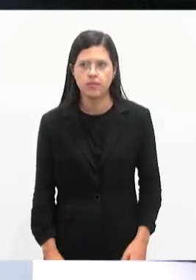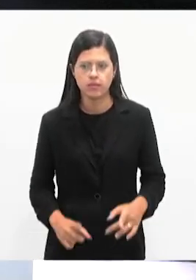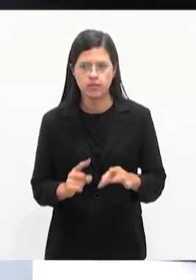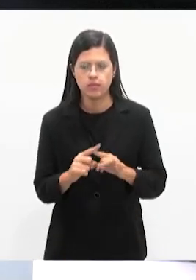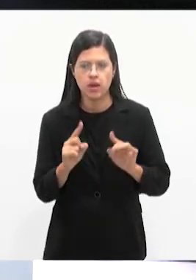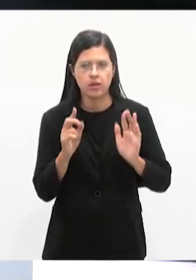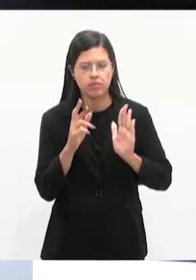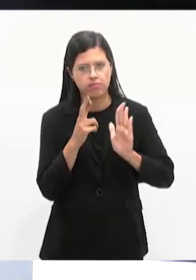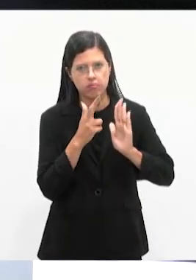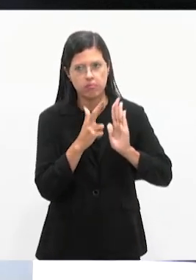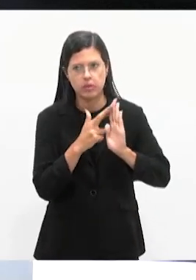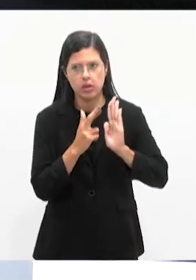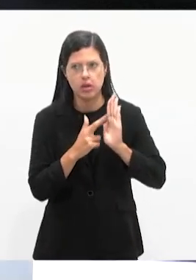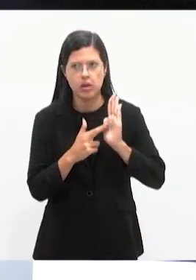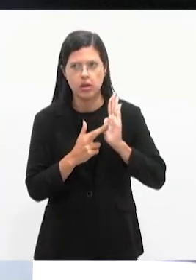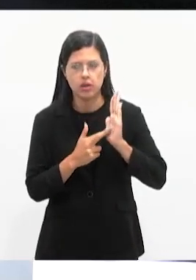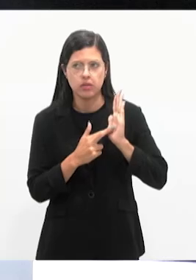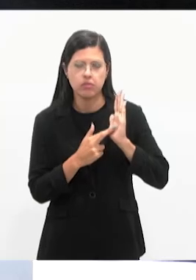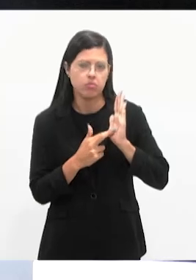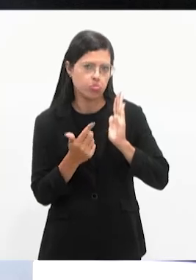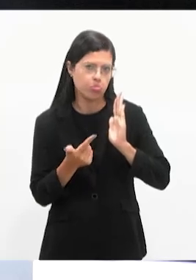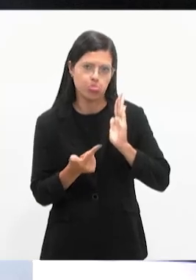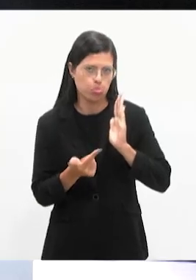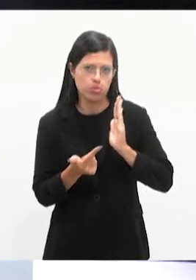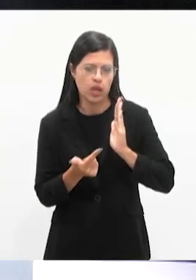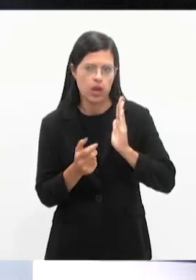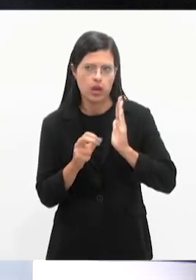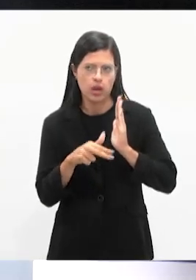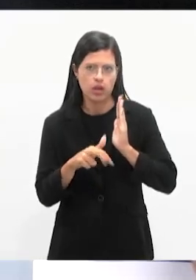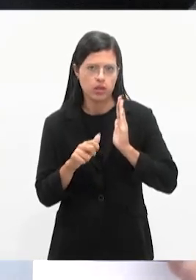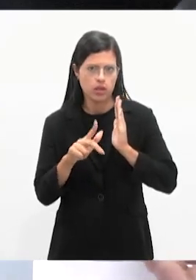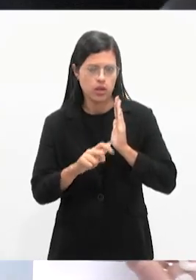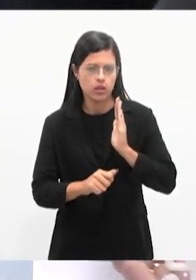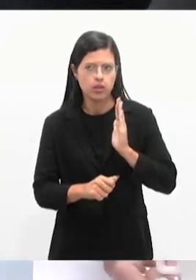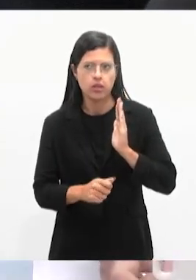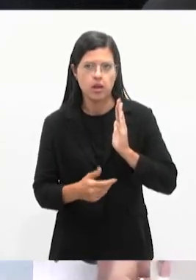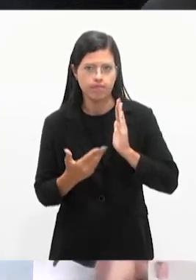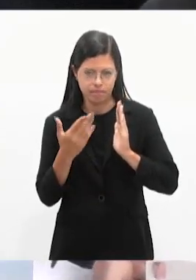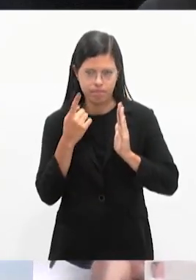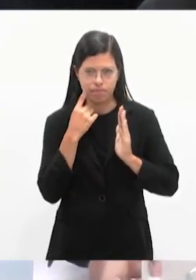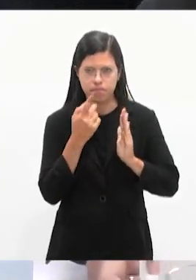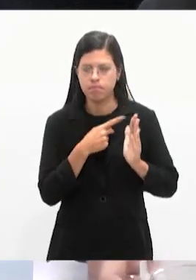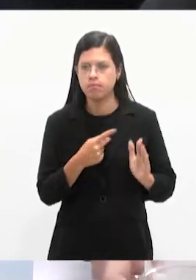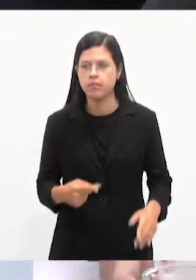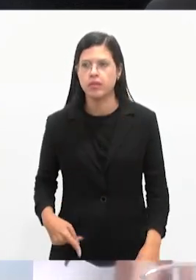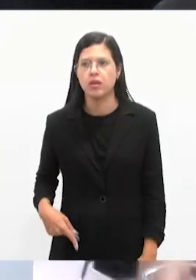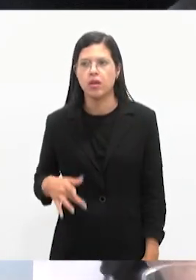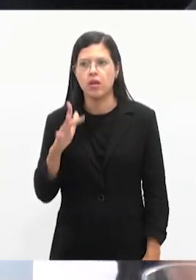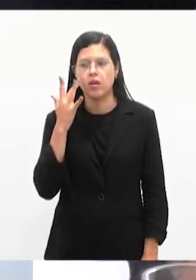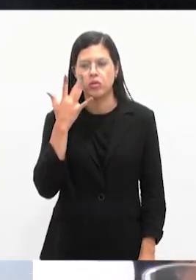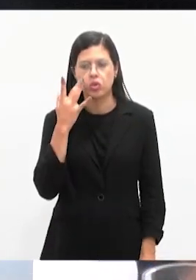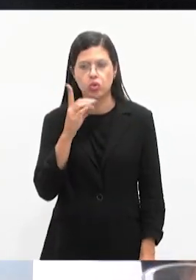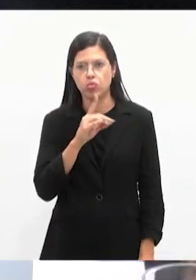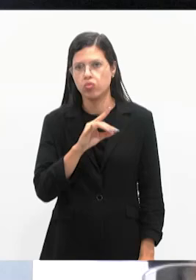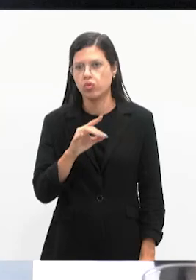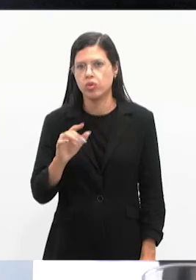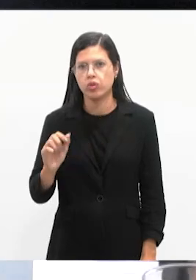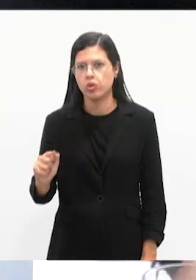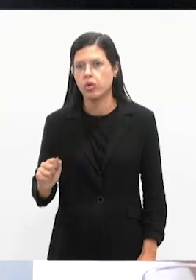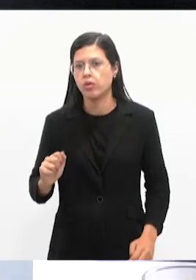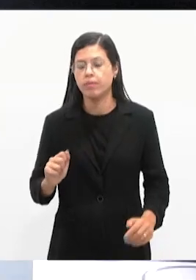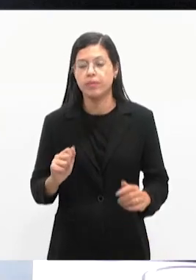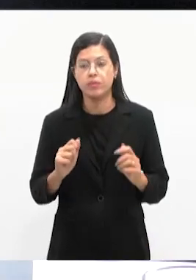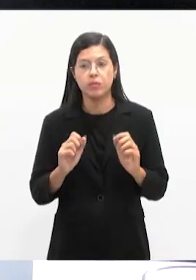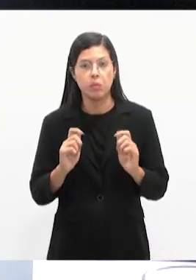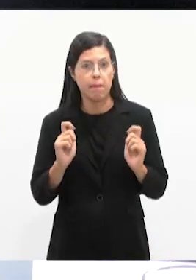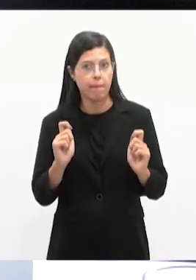regulamentação não está escrito, viu, senhor presidente? Pois não. Eu acho que a gente podia um dia aqui, depois